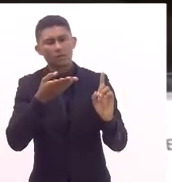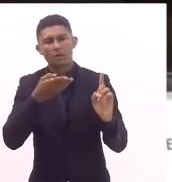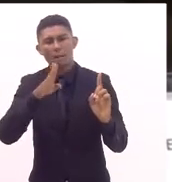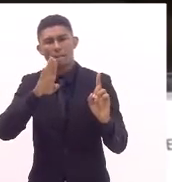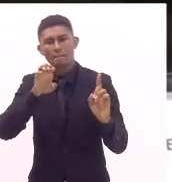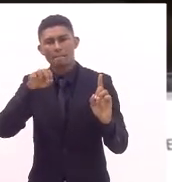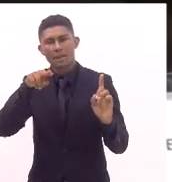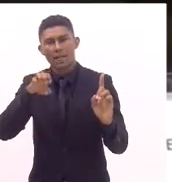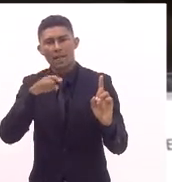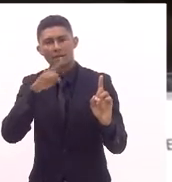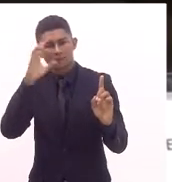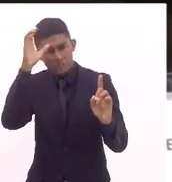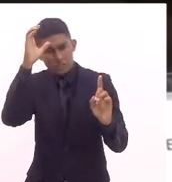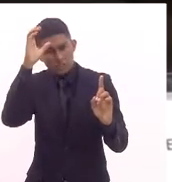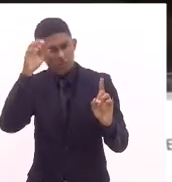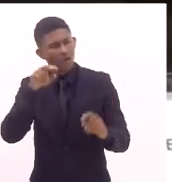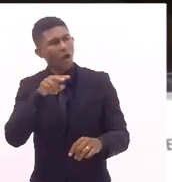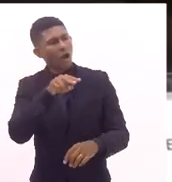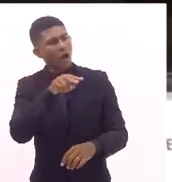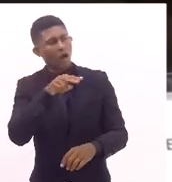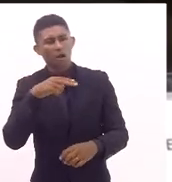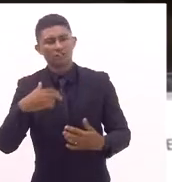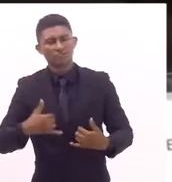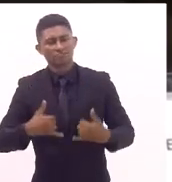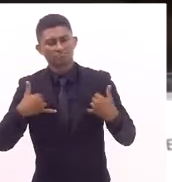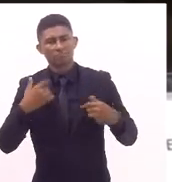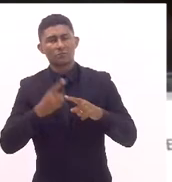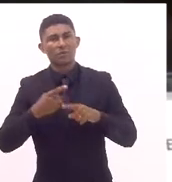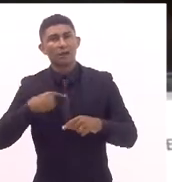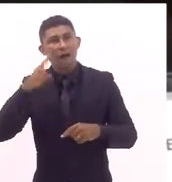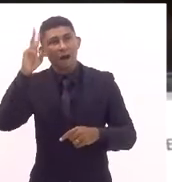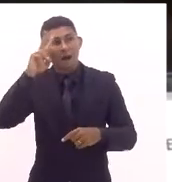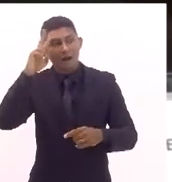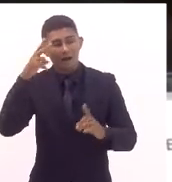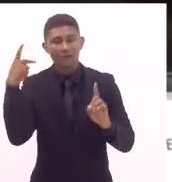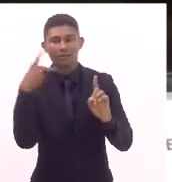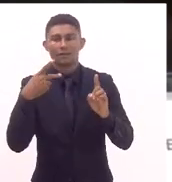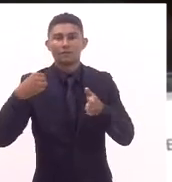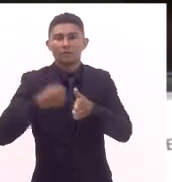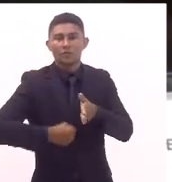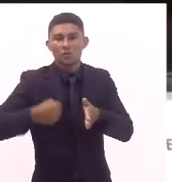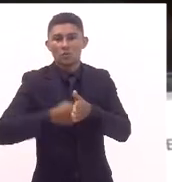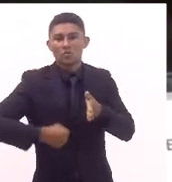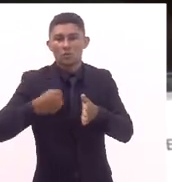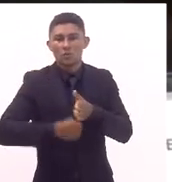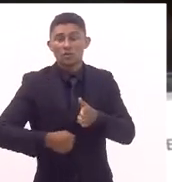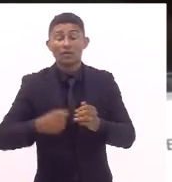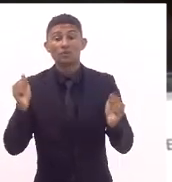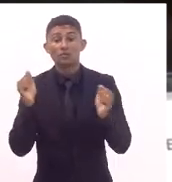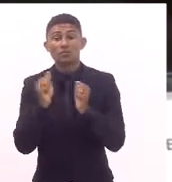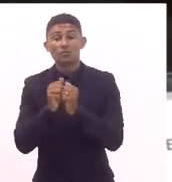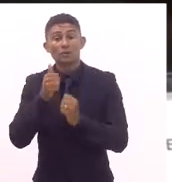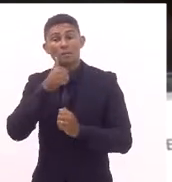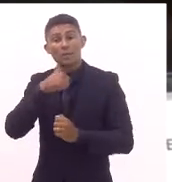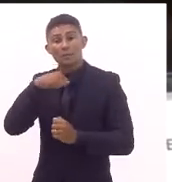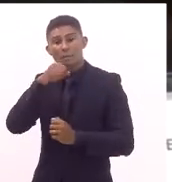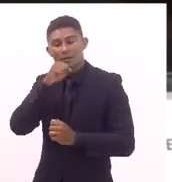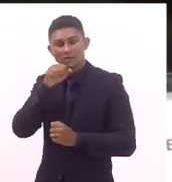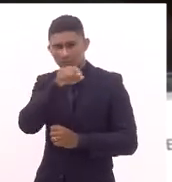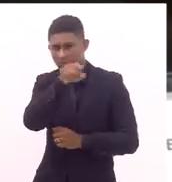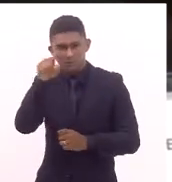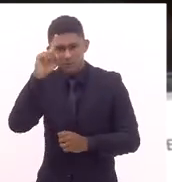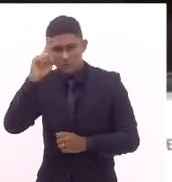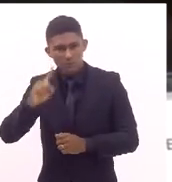orgulhoso que eu lembrei da luta de Bené em movimento feminista junto com minha mãe para quem não sabe o seu filho biológico